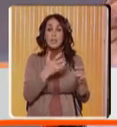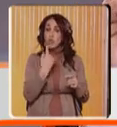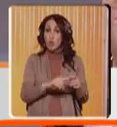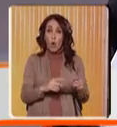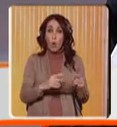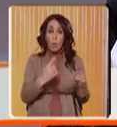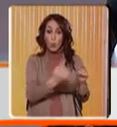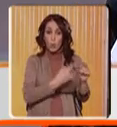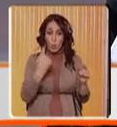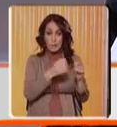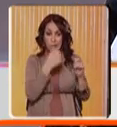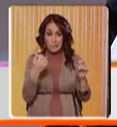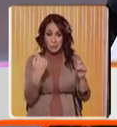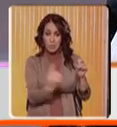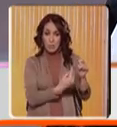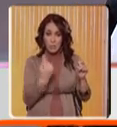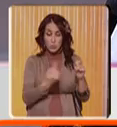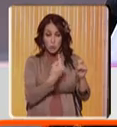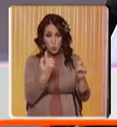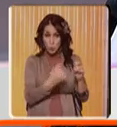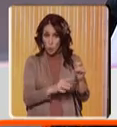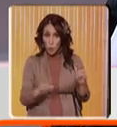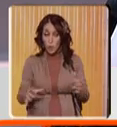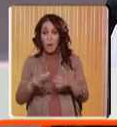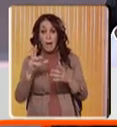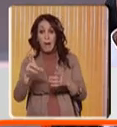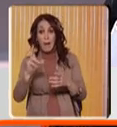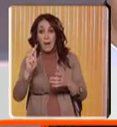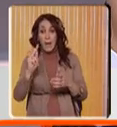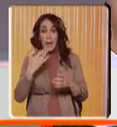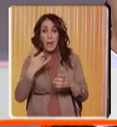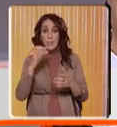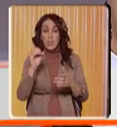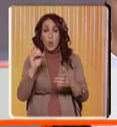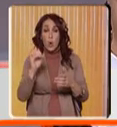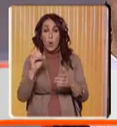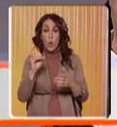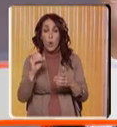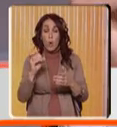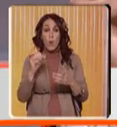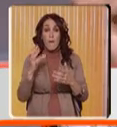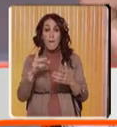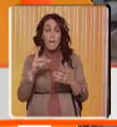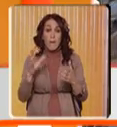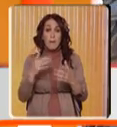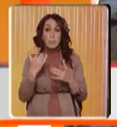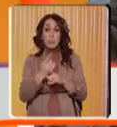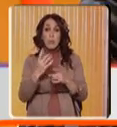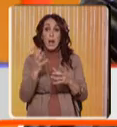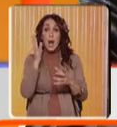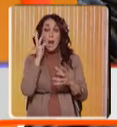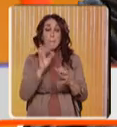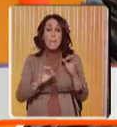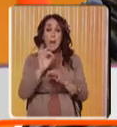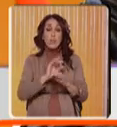nada. As radiações que este emite, a radiofrequência que emite, quase não chega a aquecer. E aquece porque mexe com as moléculas dos